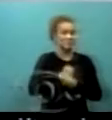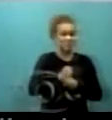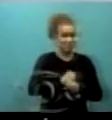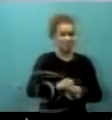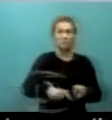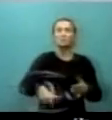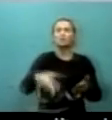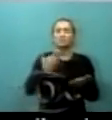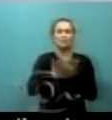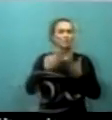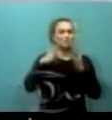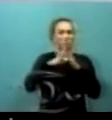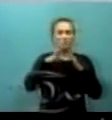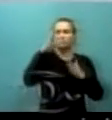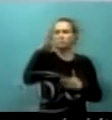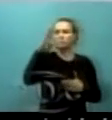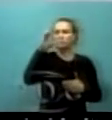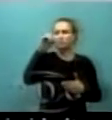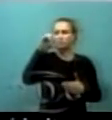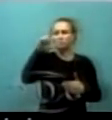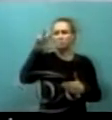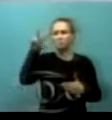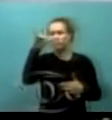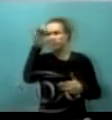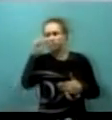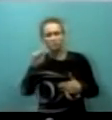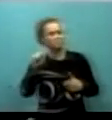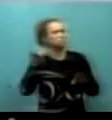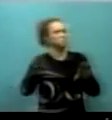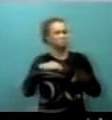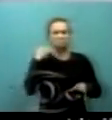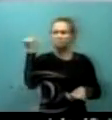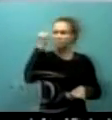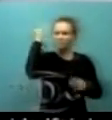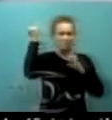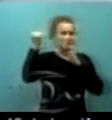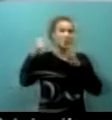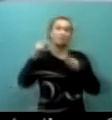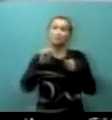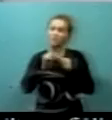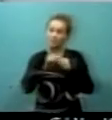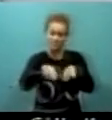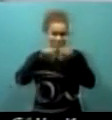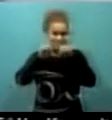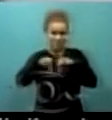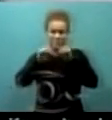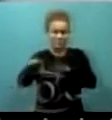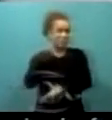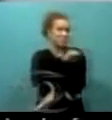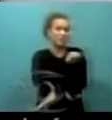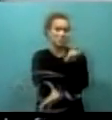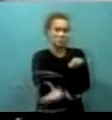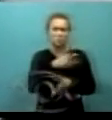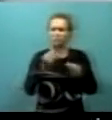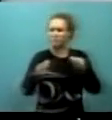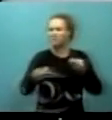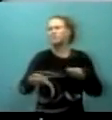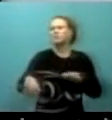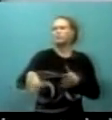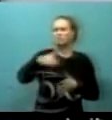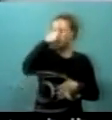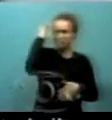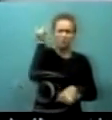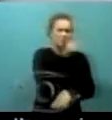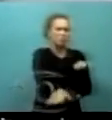essa escola como a única, né, filial fora de Moscou, formando cidadãos, várias pessoas aí, vários bailarinos que estão mundo